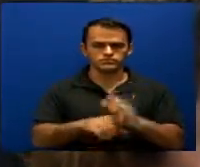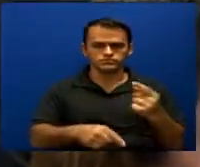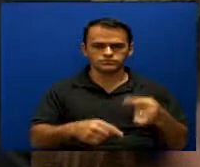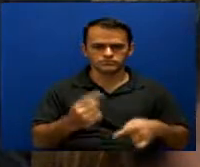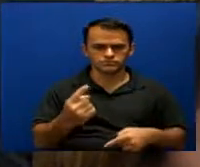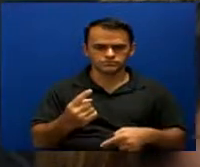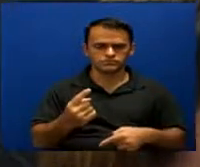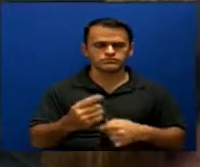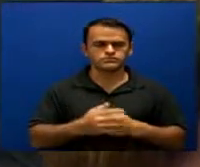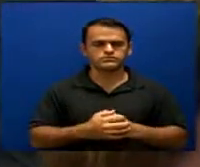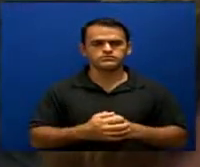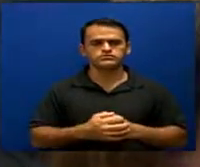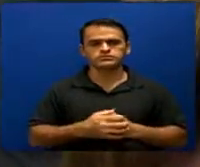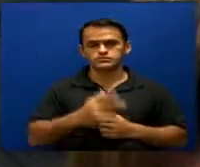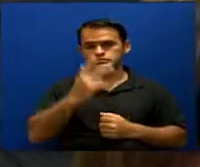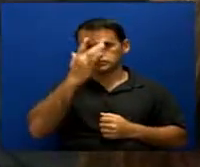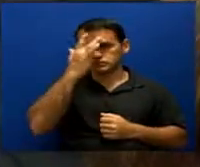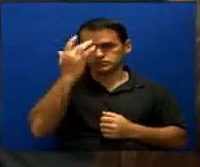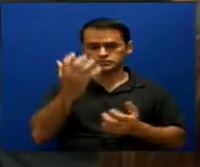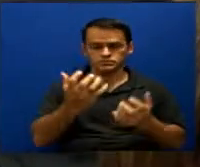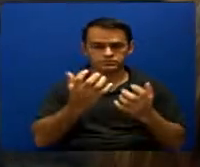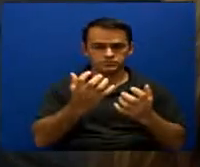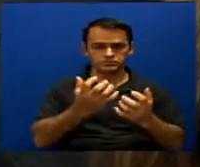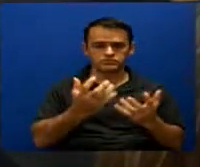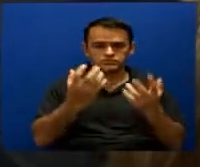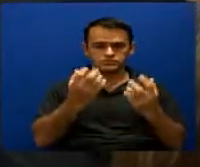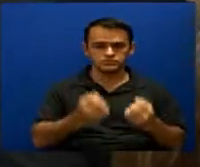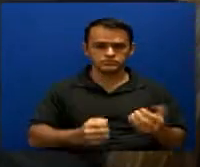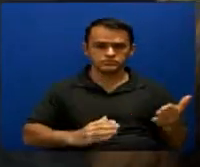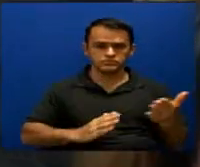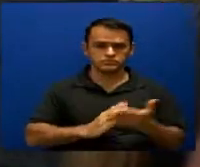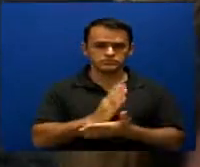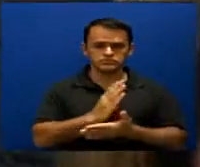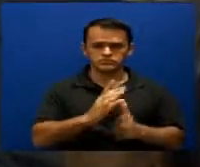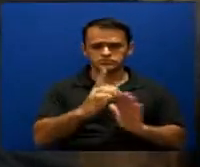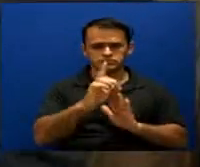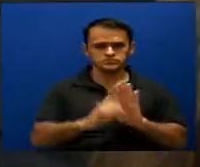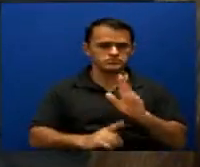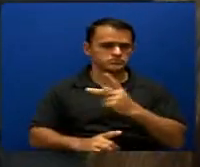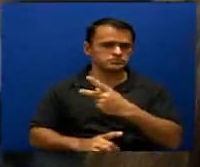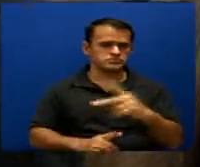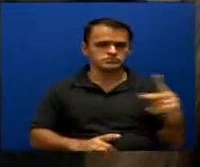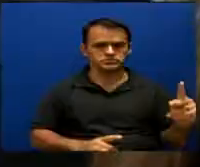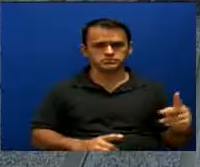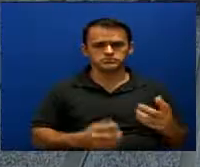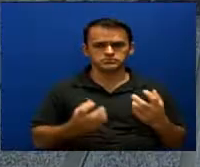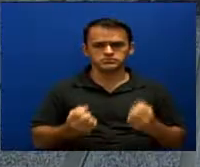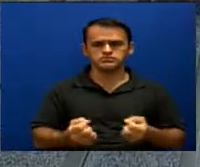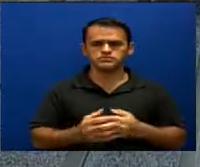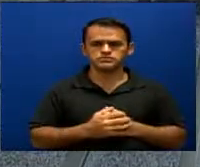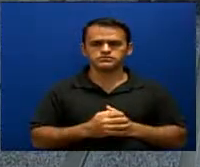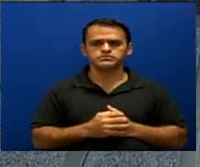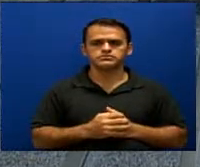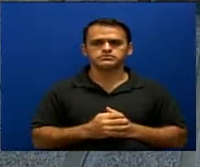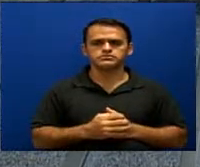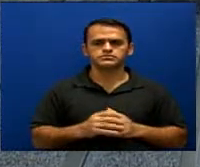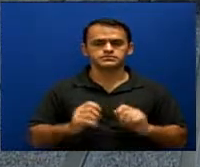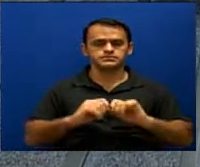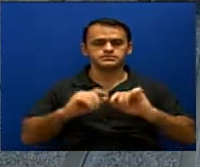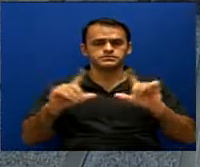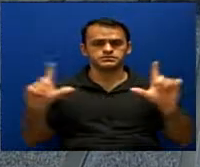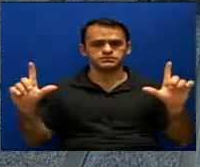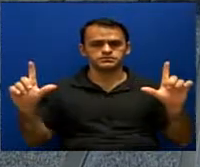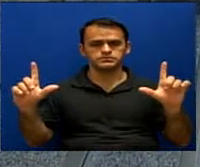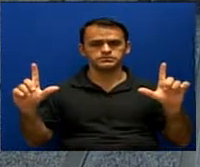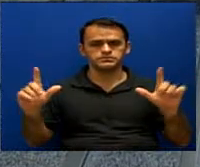fechado, não. E aquelas pessoas que quisessem votar a favor, nem mesmo têm todo o direito. Isso foi feito na primeira discussão. Então, peço que abra o painel.